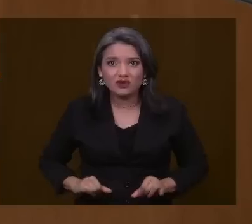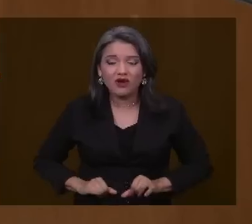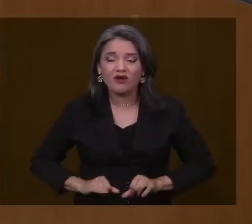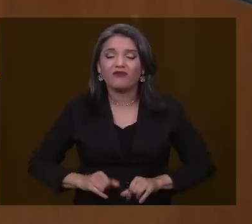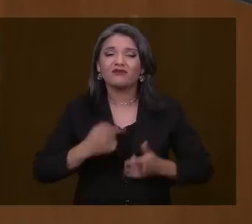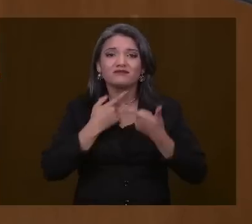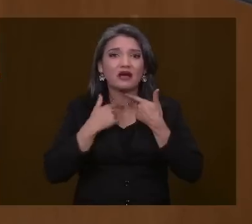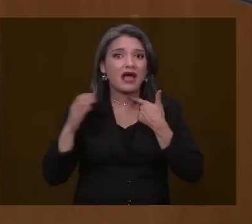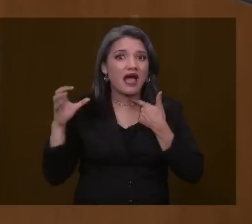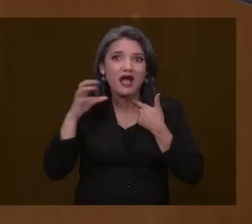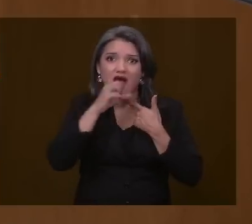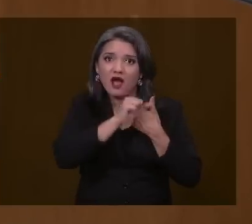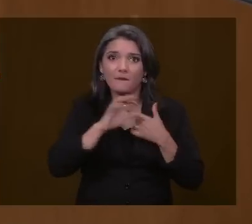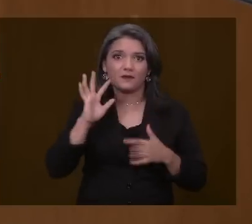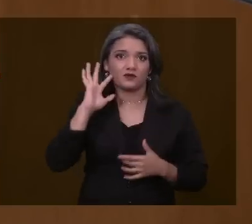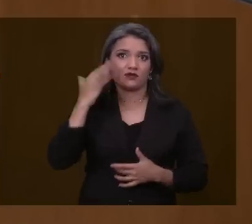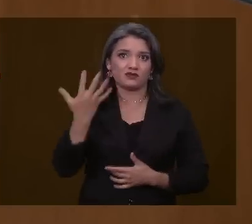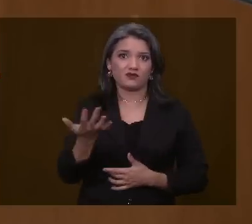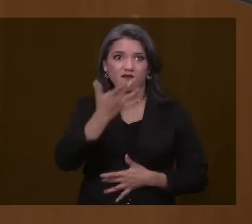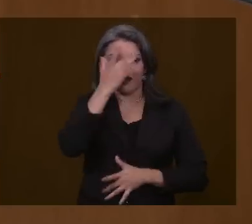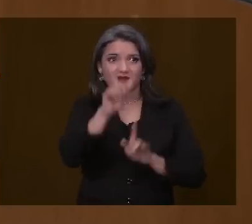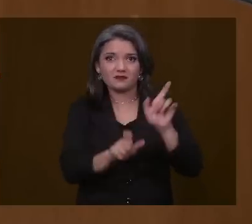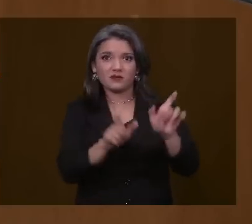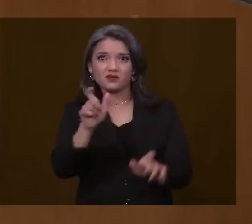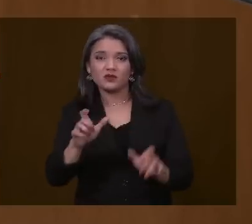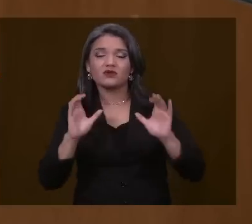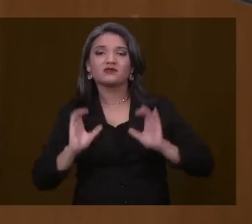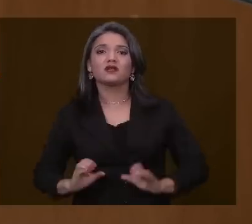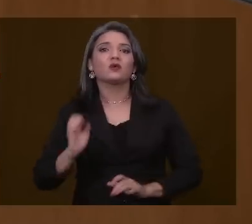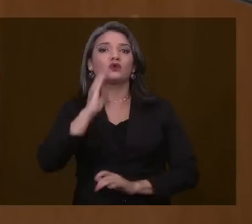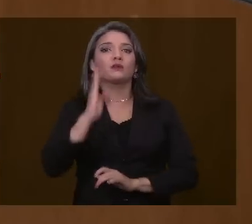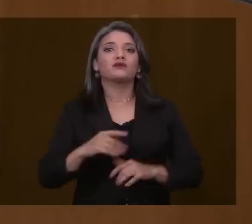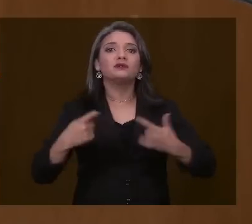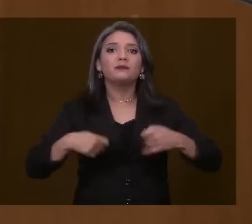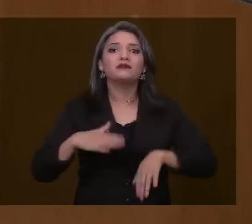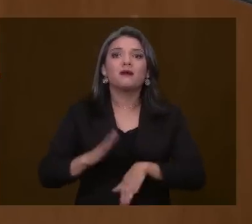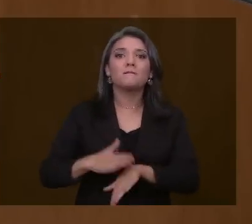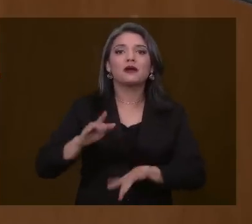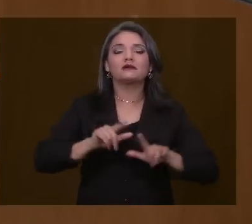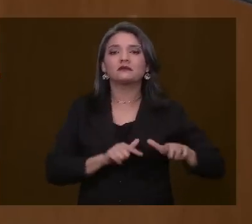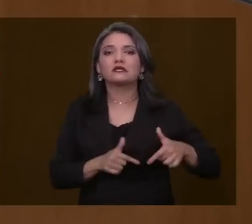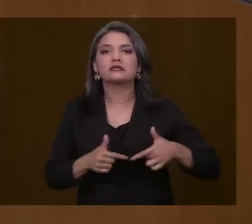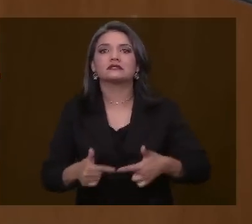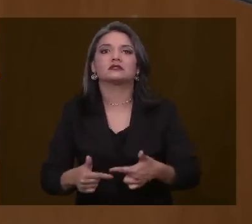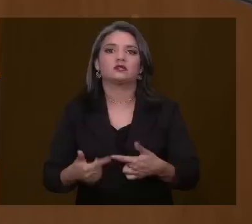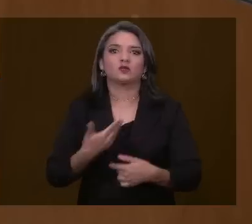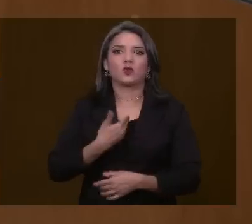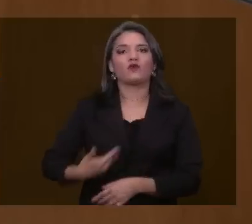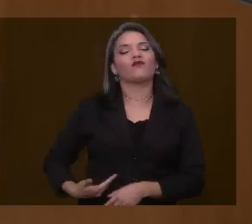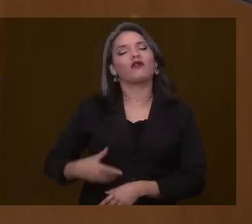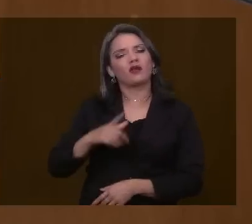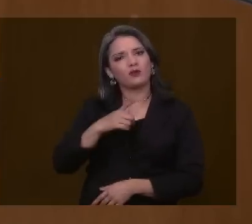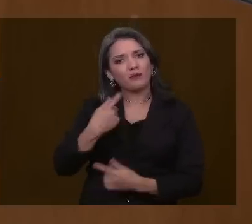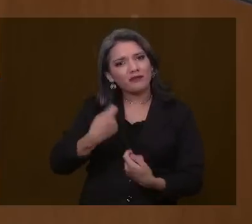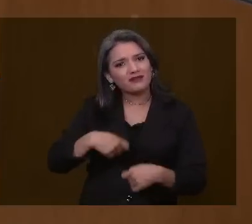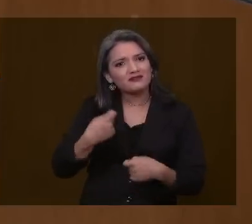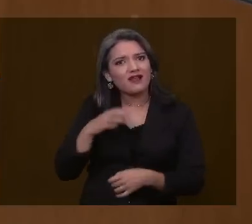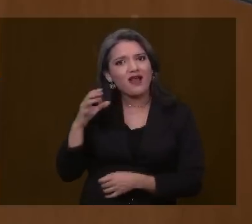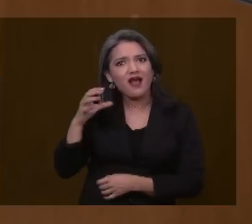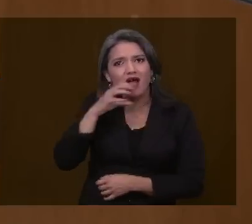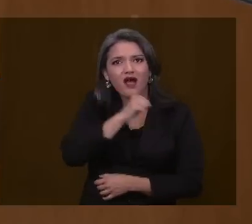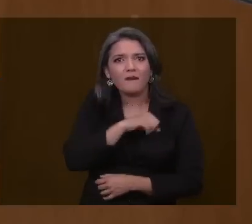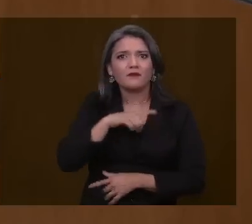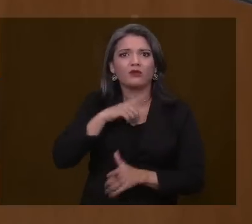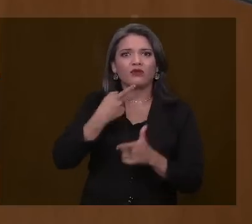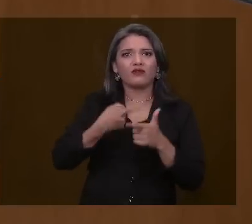e cidadãos do Brasil que mais precisam da ação do Estado têm pressa, muita pressa, em ver resolvidos